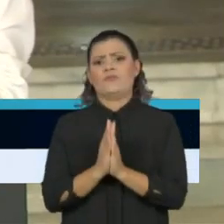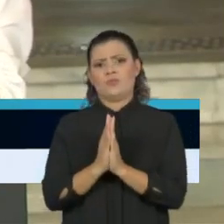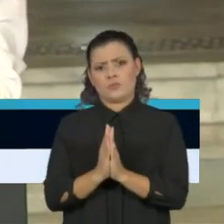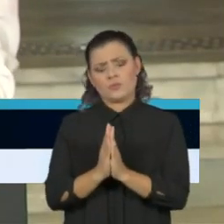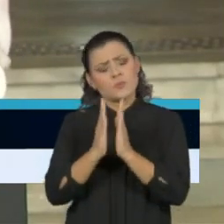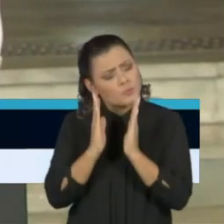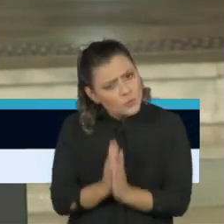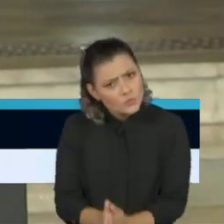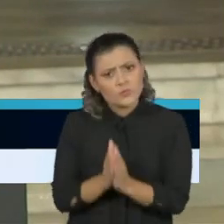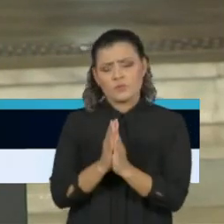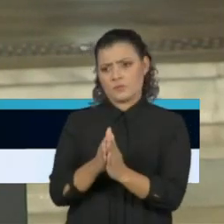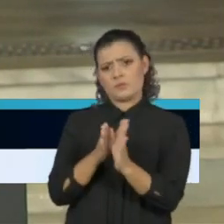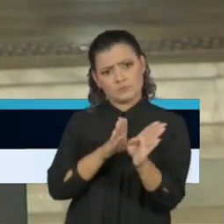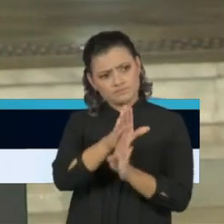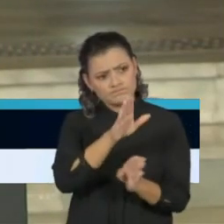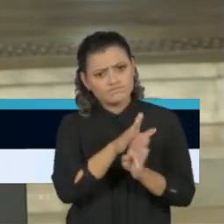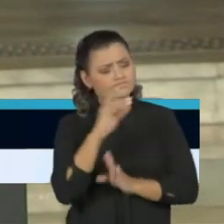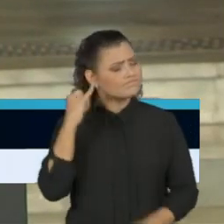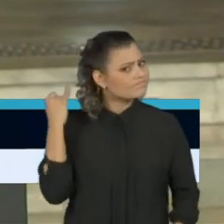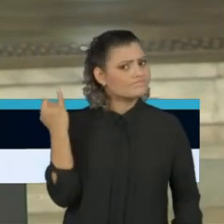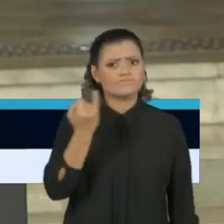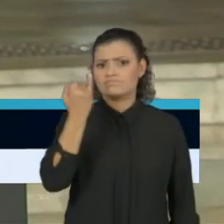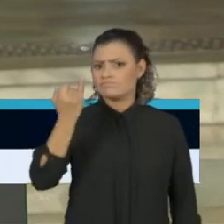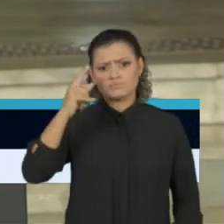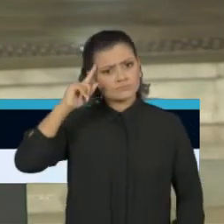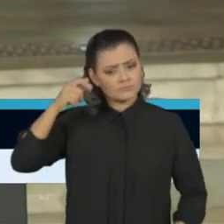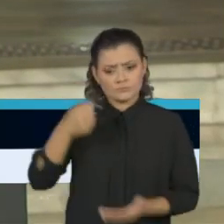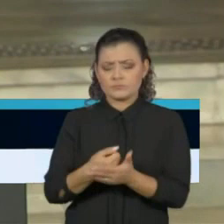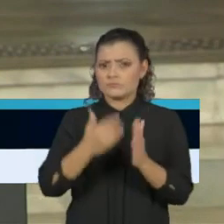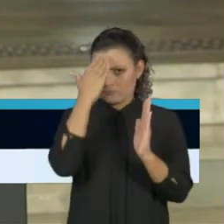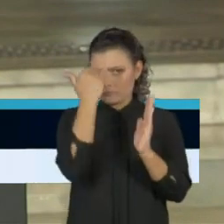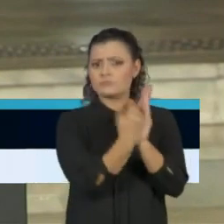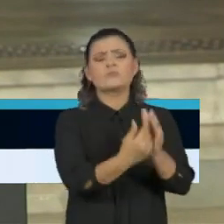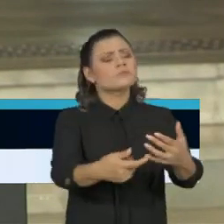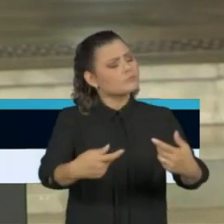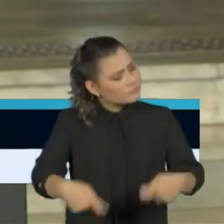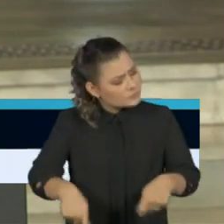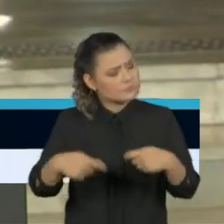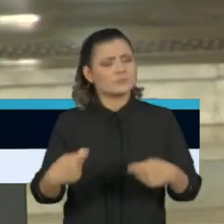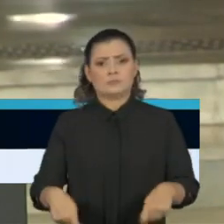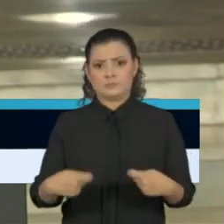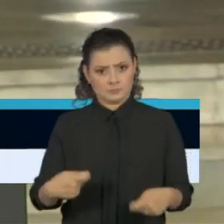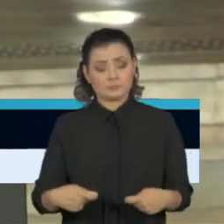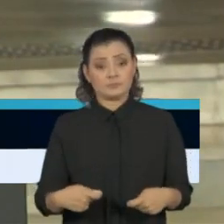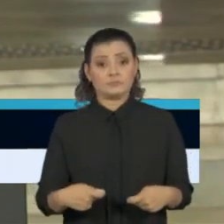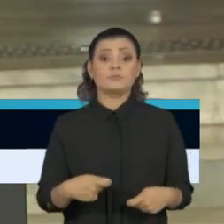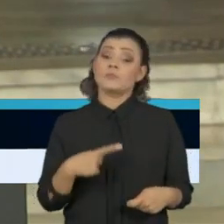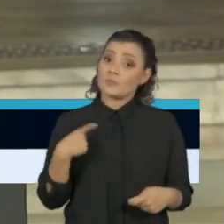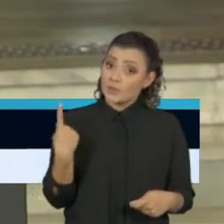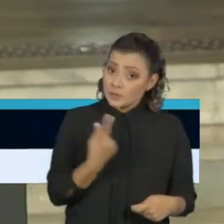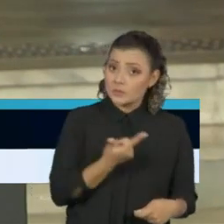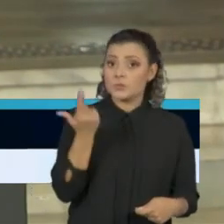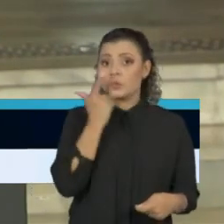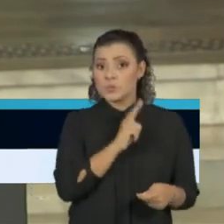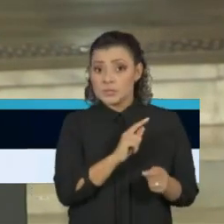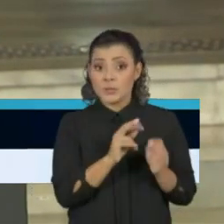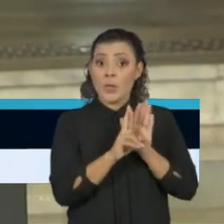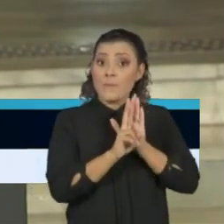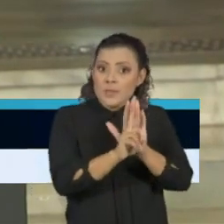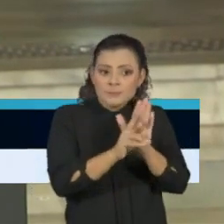vez a importância da tomada destas medidas, né? Então, foi possível, através desse